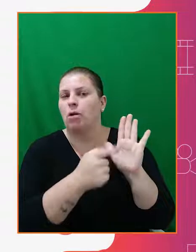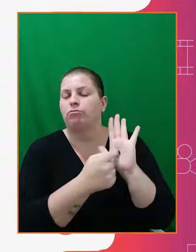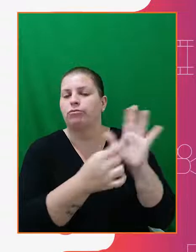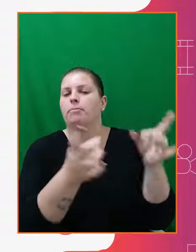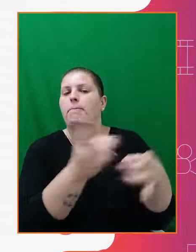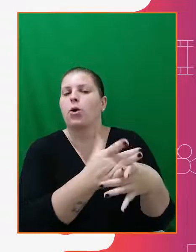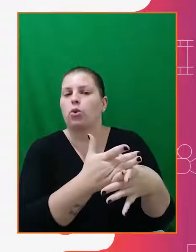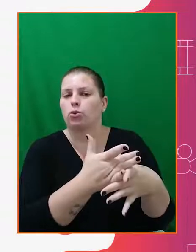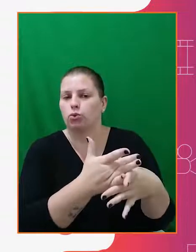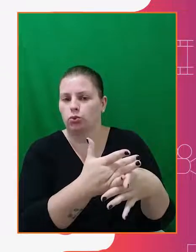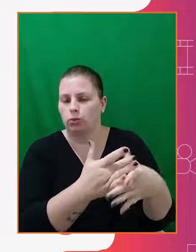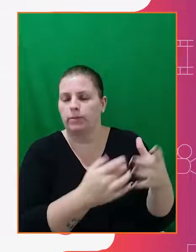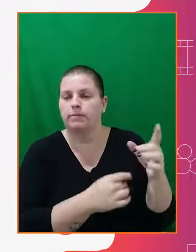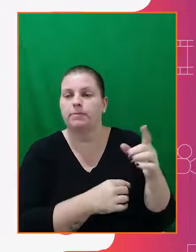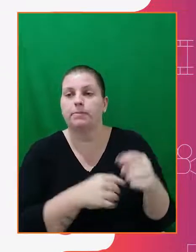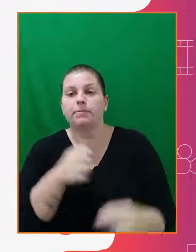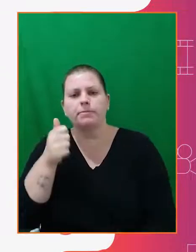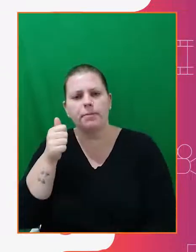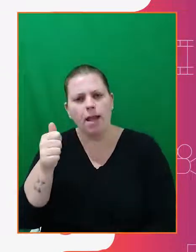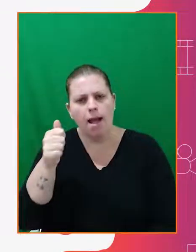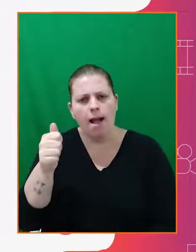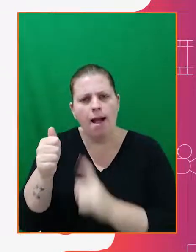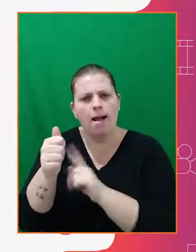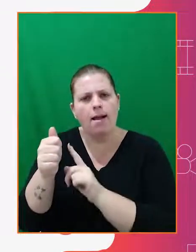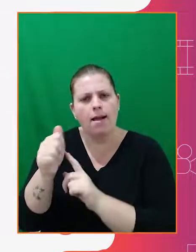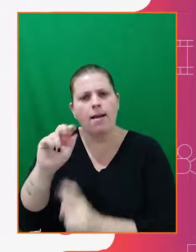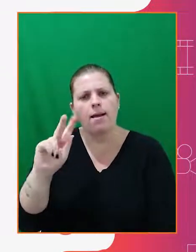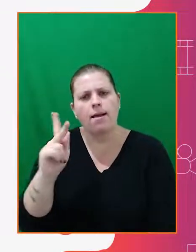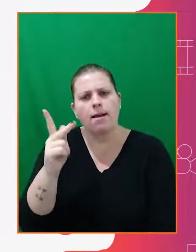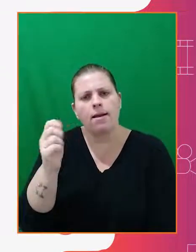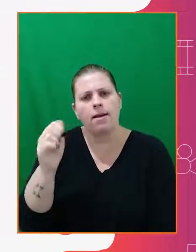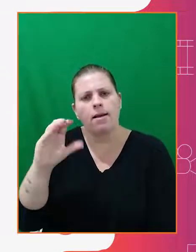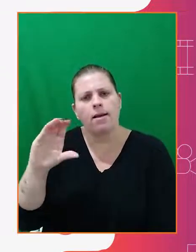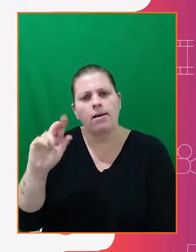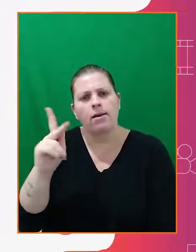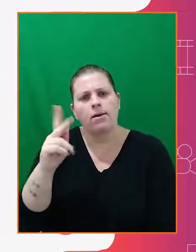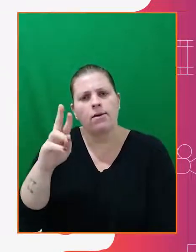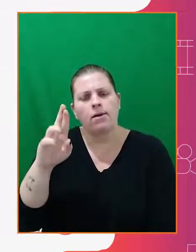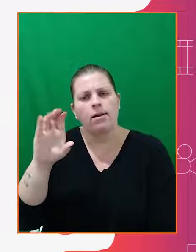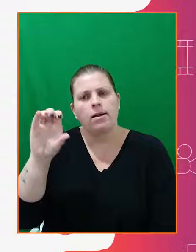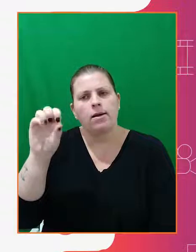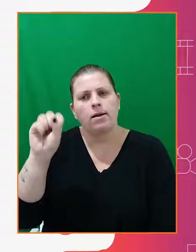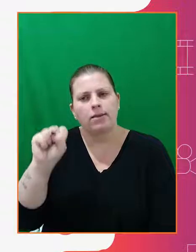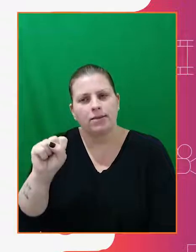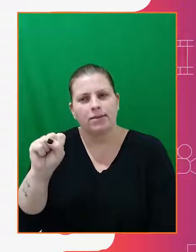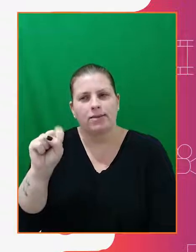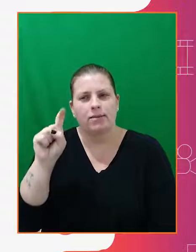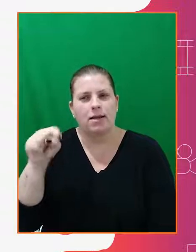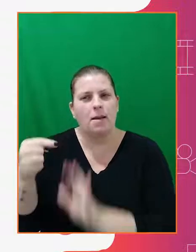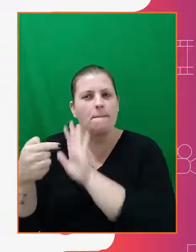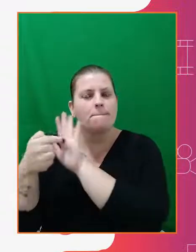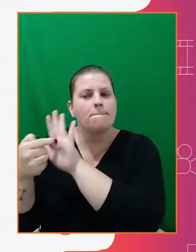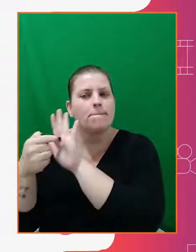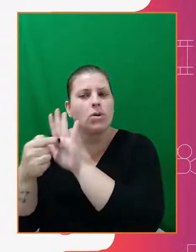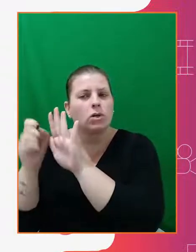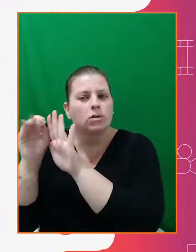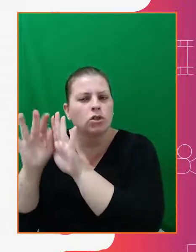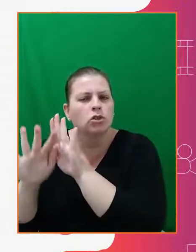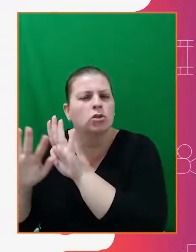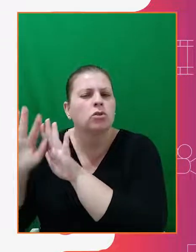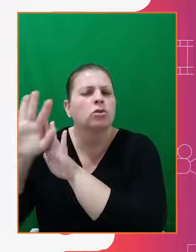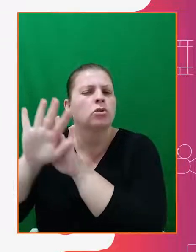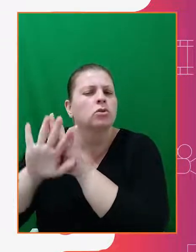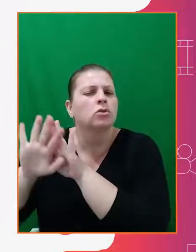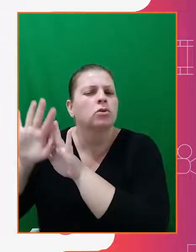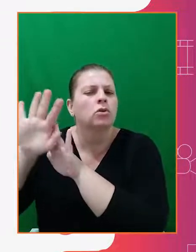Repare que na figura A, as achuras serviram como indicadores de sombra, mas também de cor e